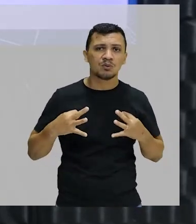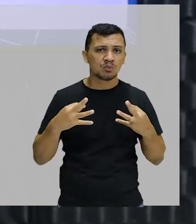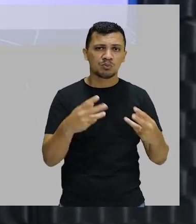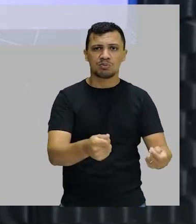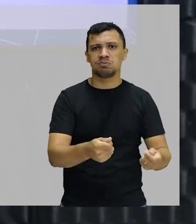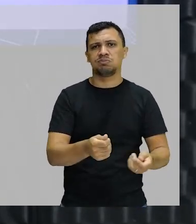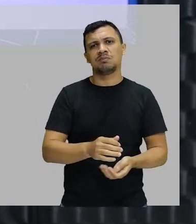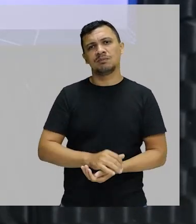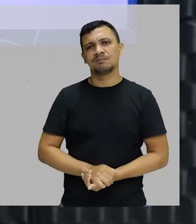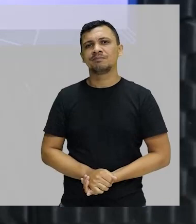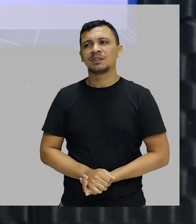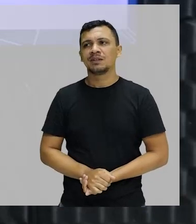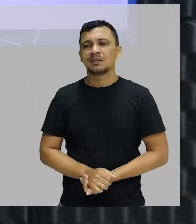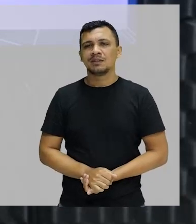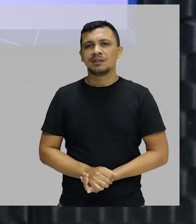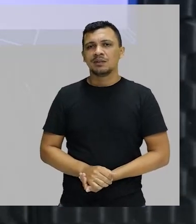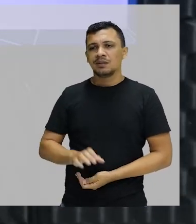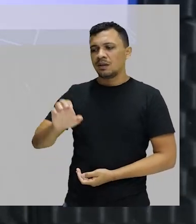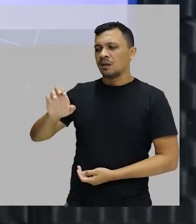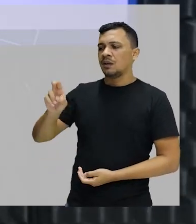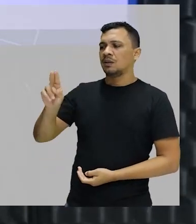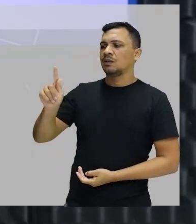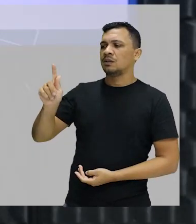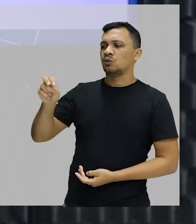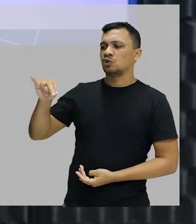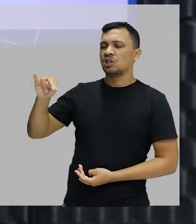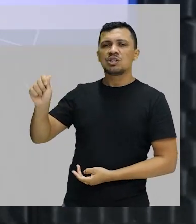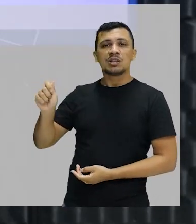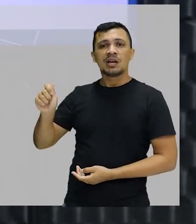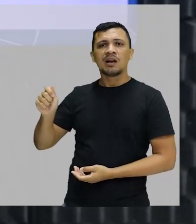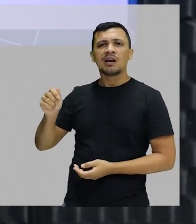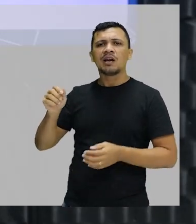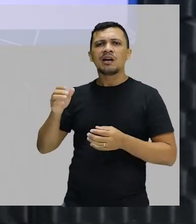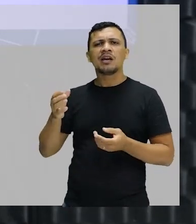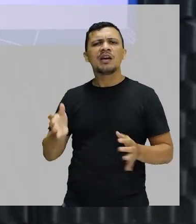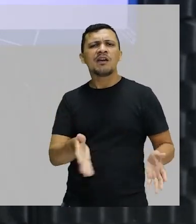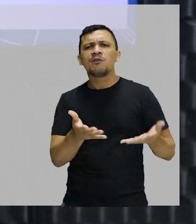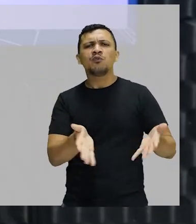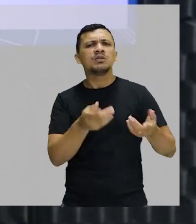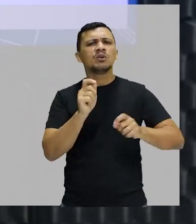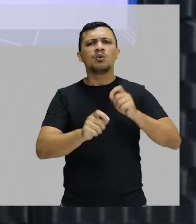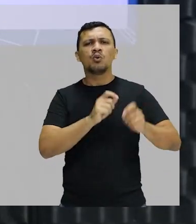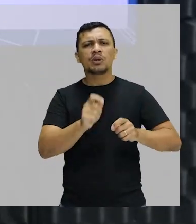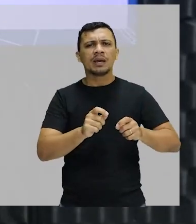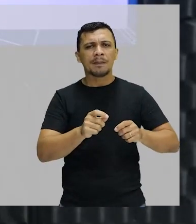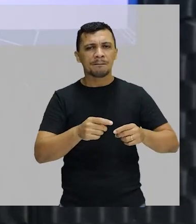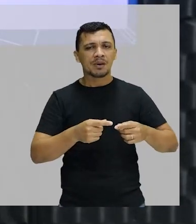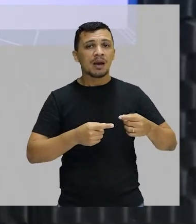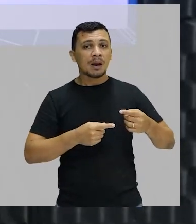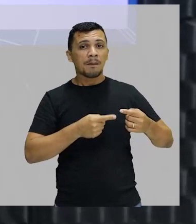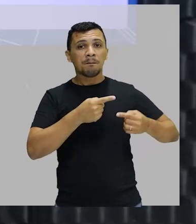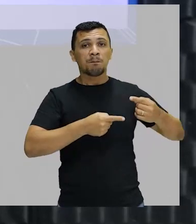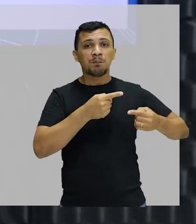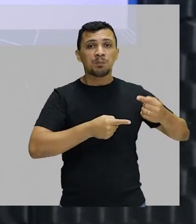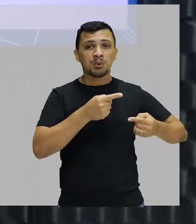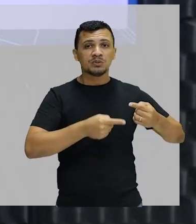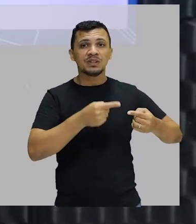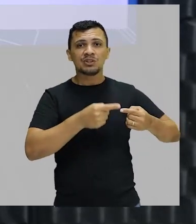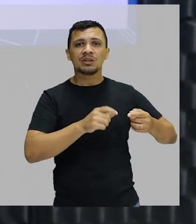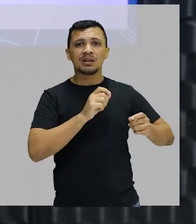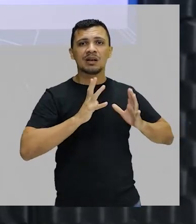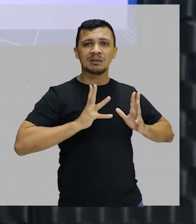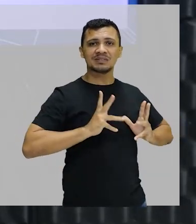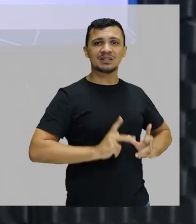povo brasileiro. A eugenia influenciou políticas sanitárias, como, por exemplo, o isolamento compulsório